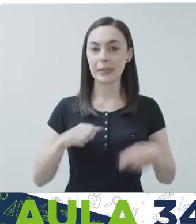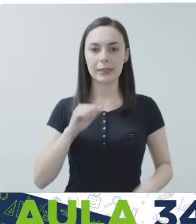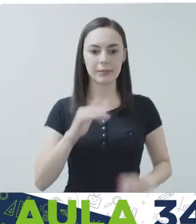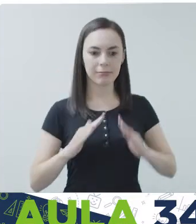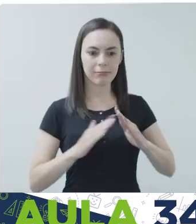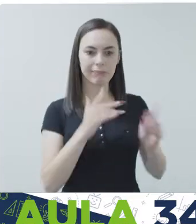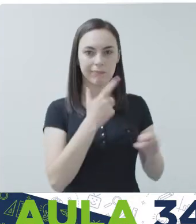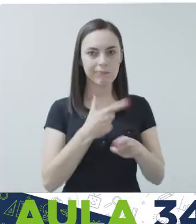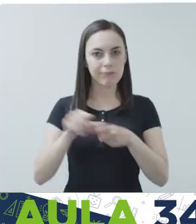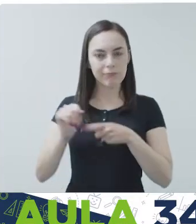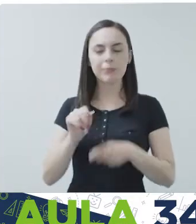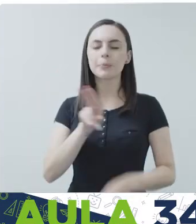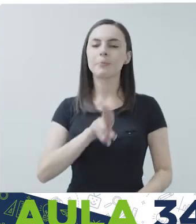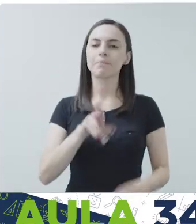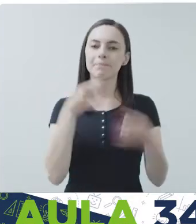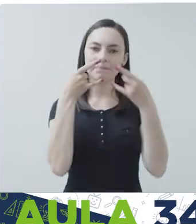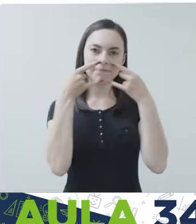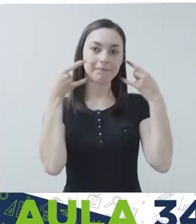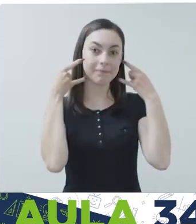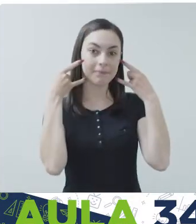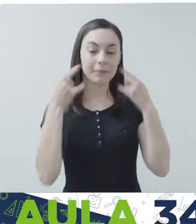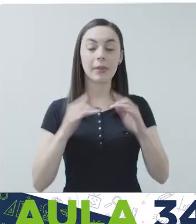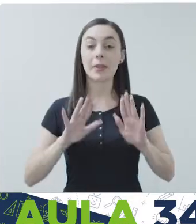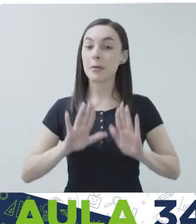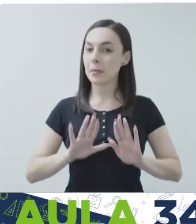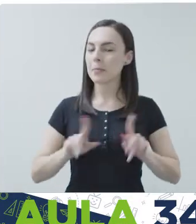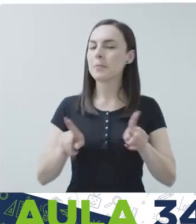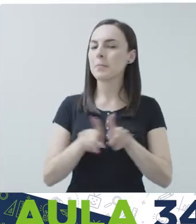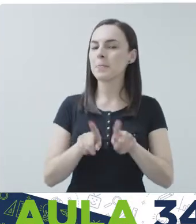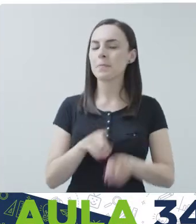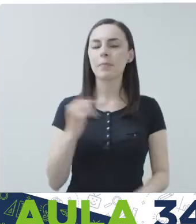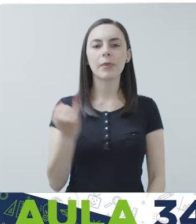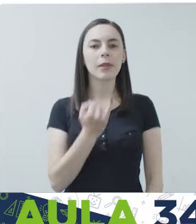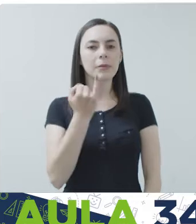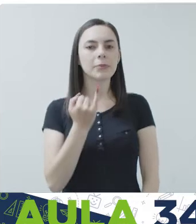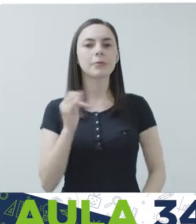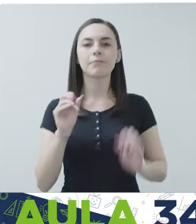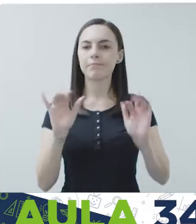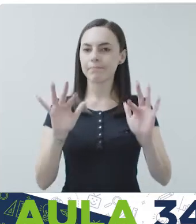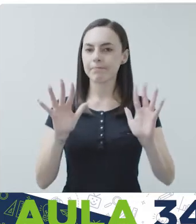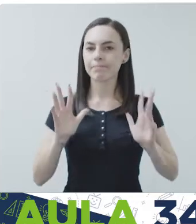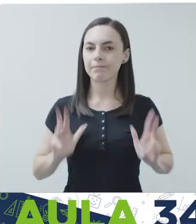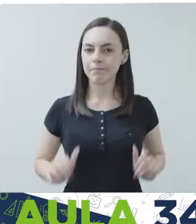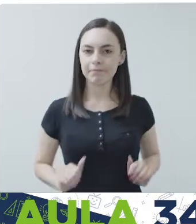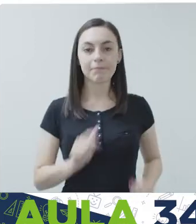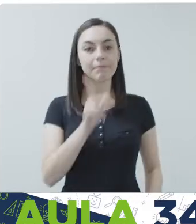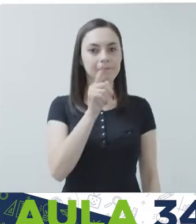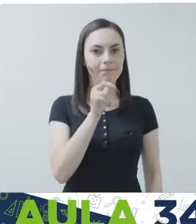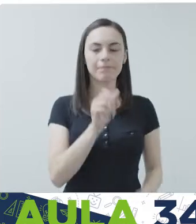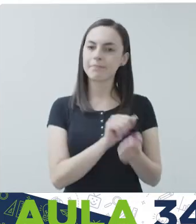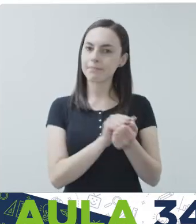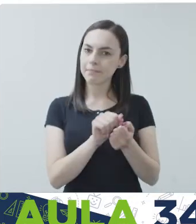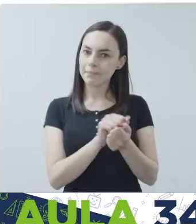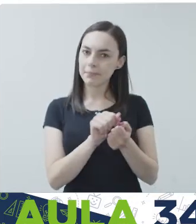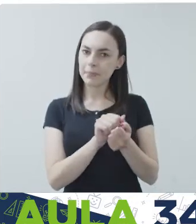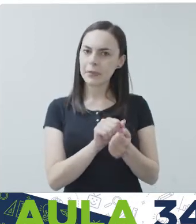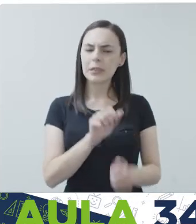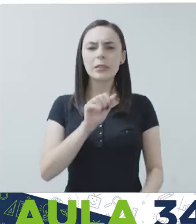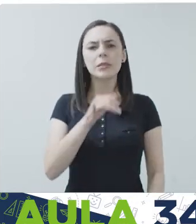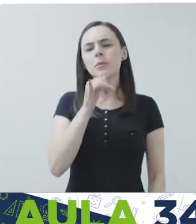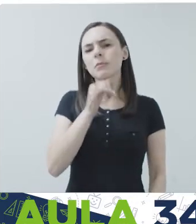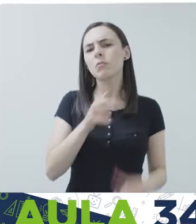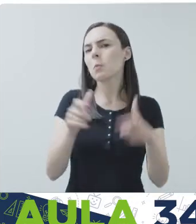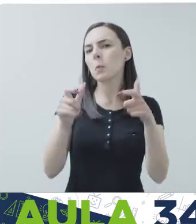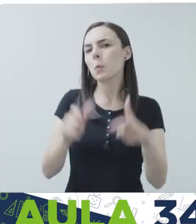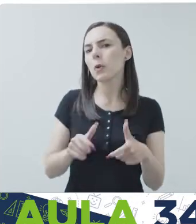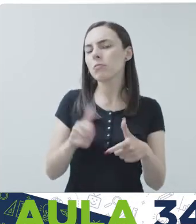precisarmos sair, devemos usar a máscara, mas também devemos higienizar as nossas mãos com água e sabão. Mas se tivermos em algum lugar que